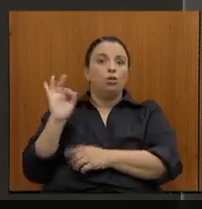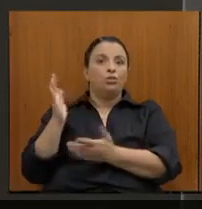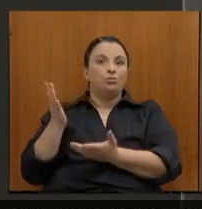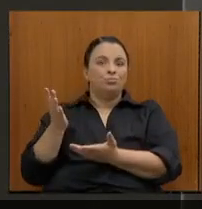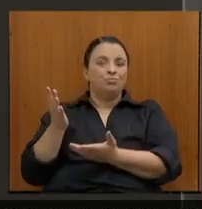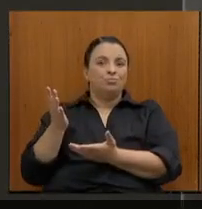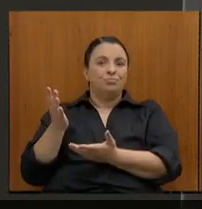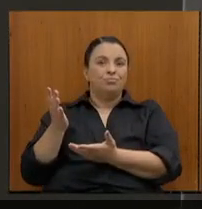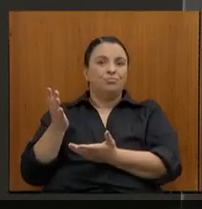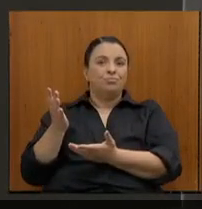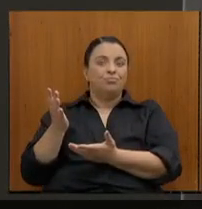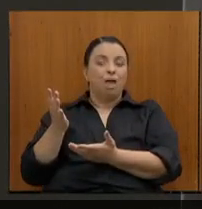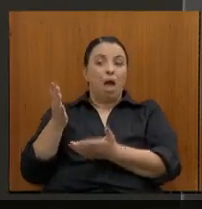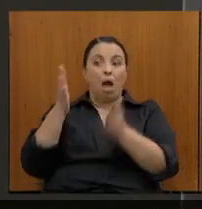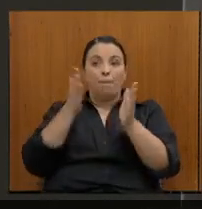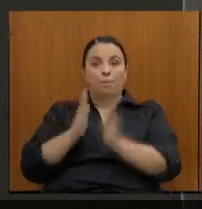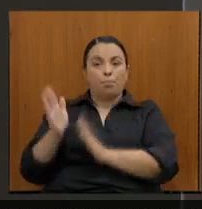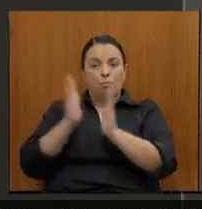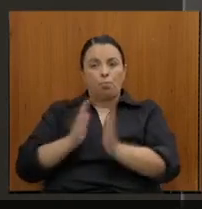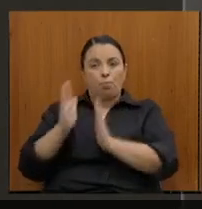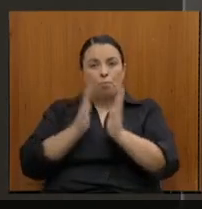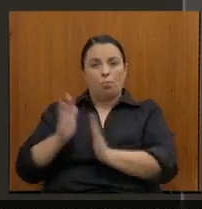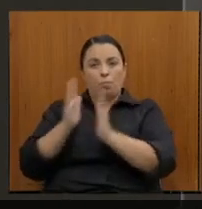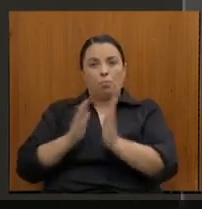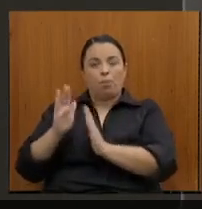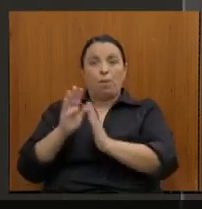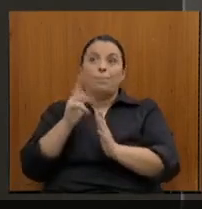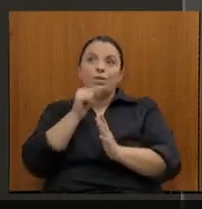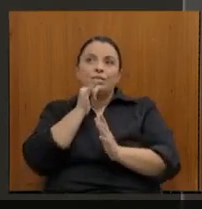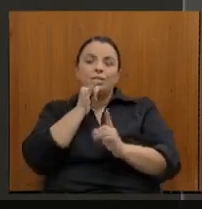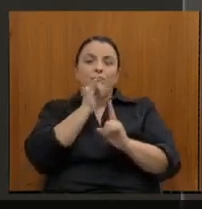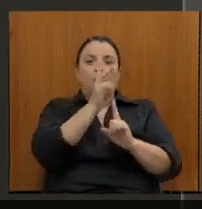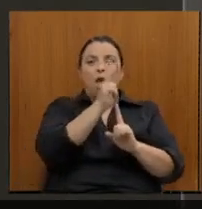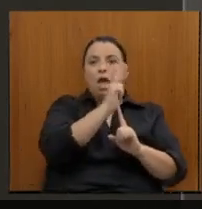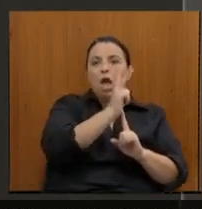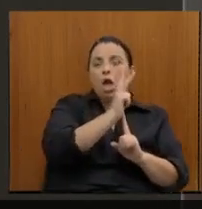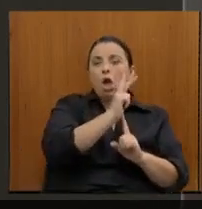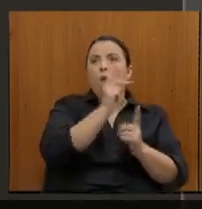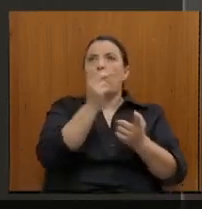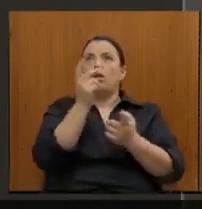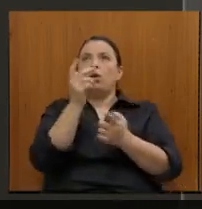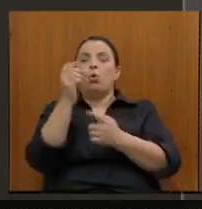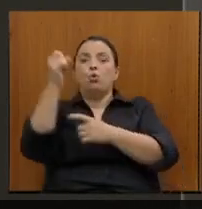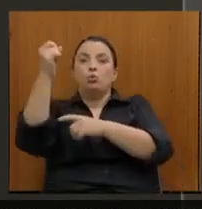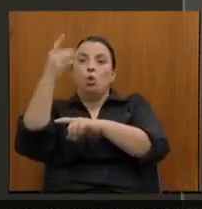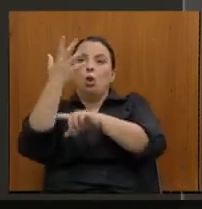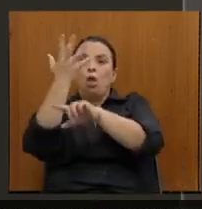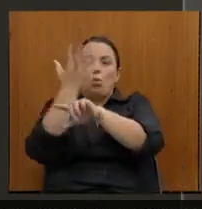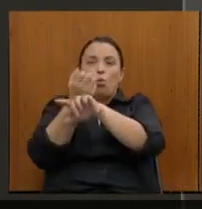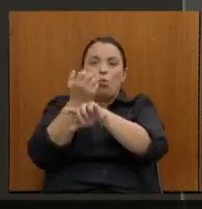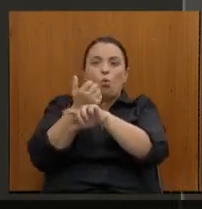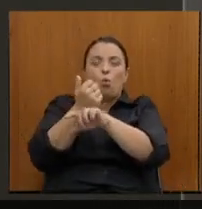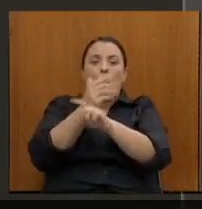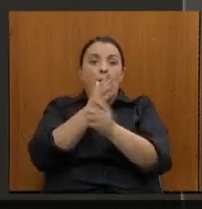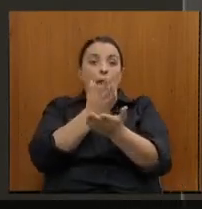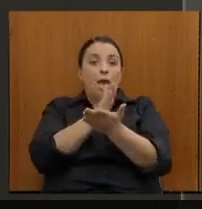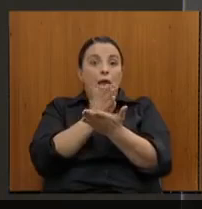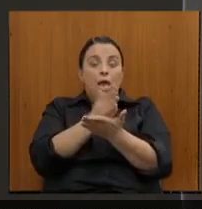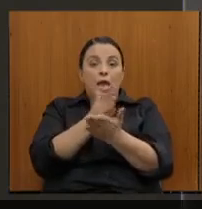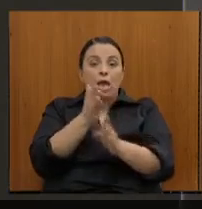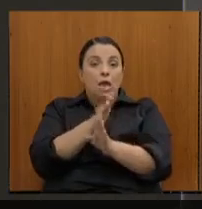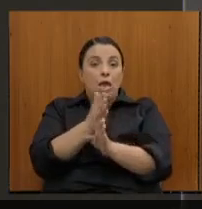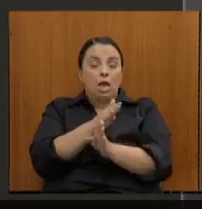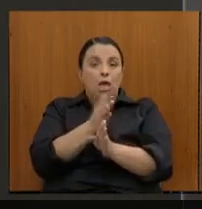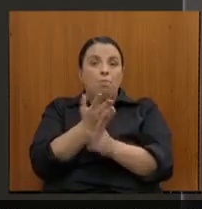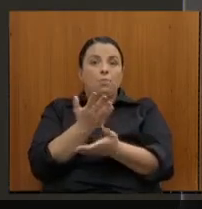de produção numa usina eólica e solar híbrida Fonte Limpa barata ou